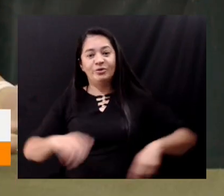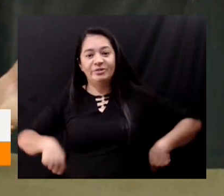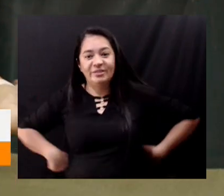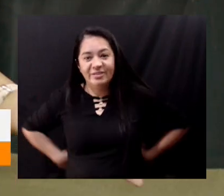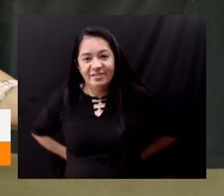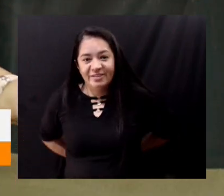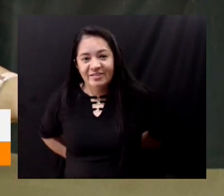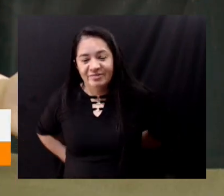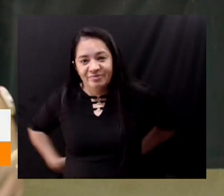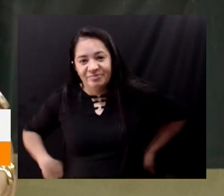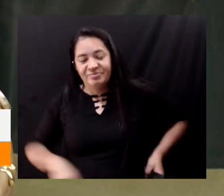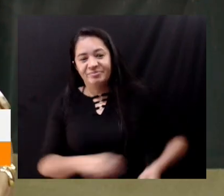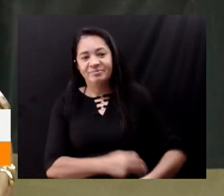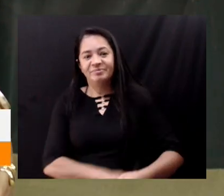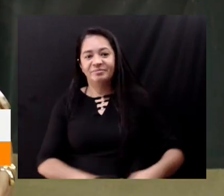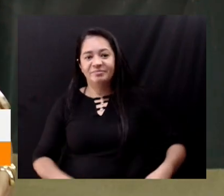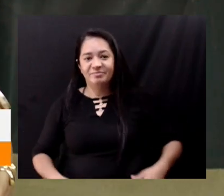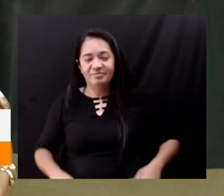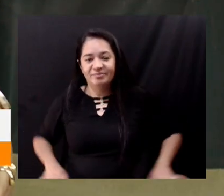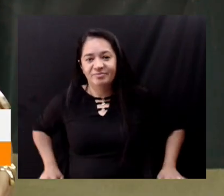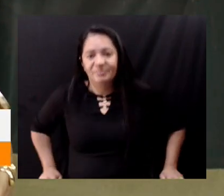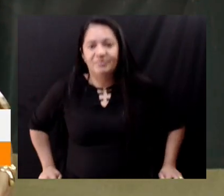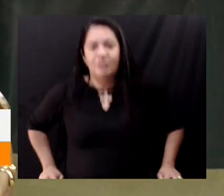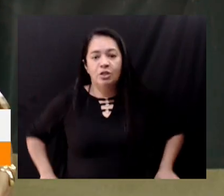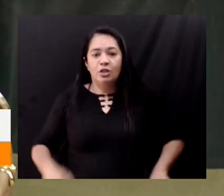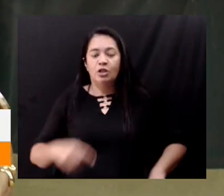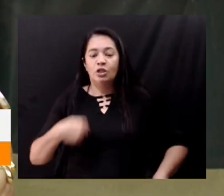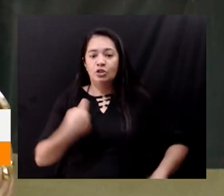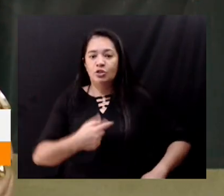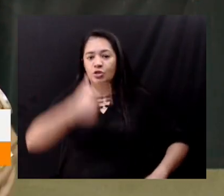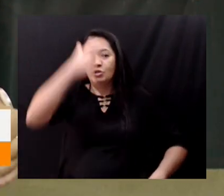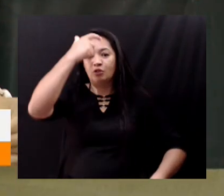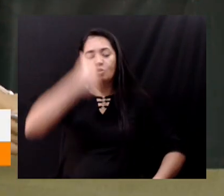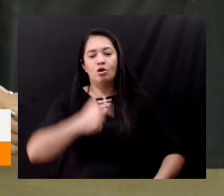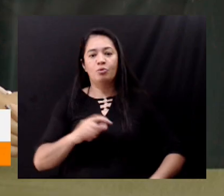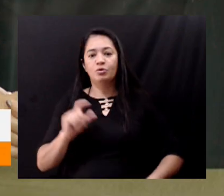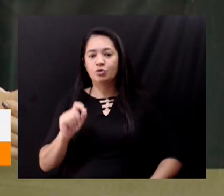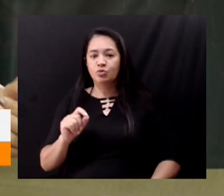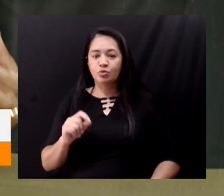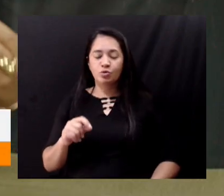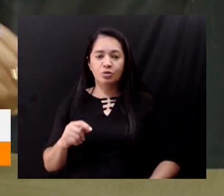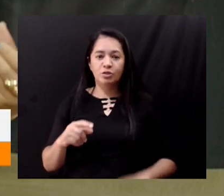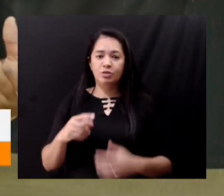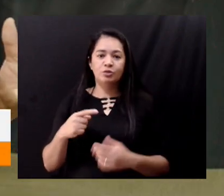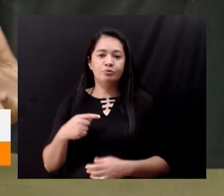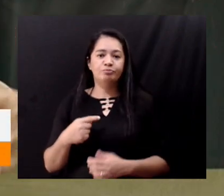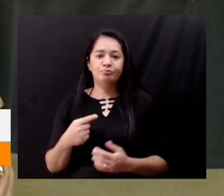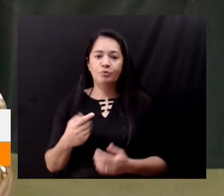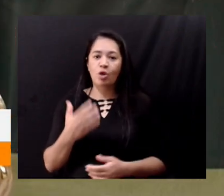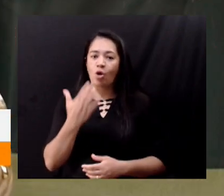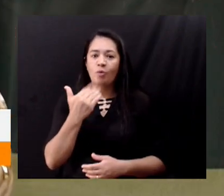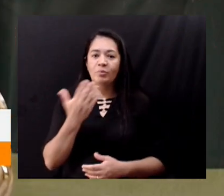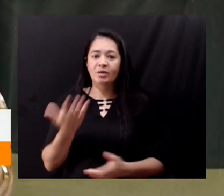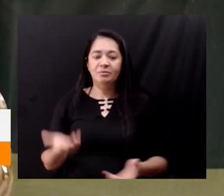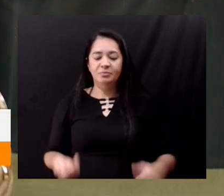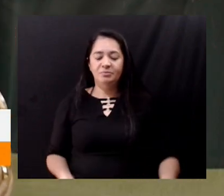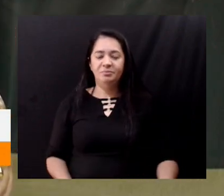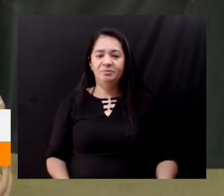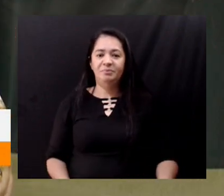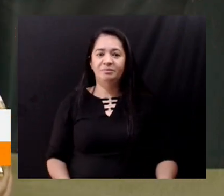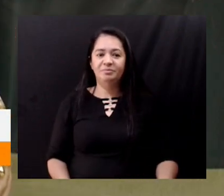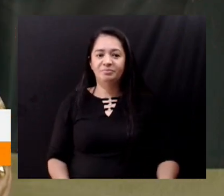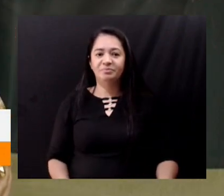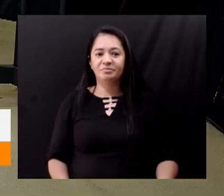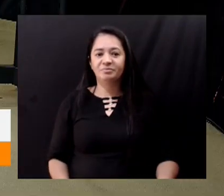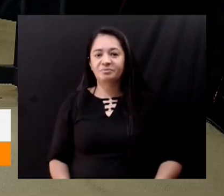assim, a gente é o que a gente come, e isso faz acender um alerta, né, na nossa mente, na nossa parte psicológica, para a gente